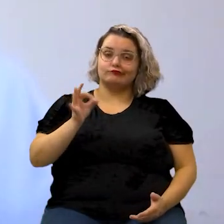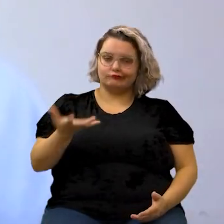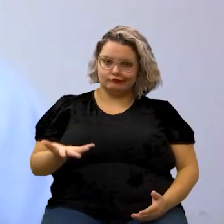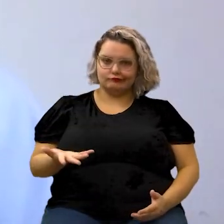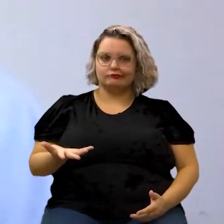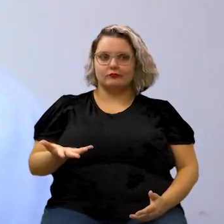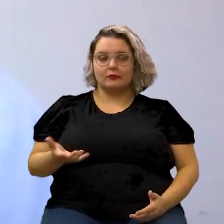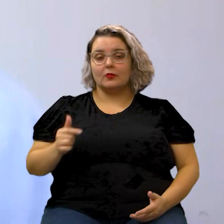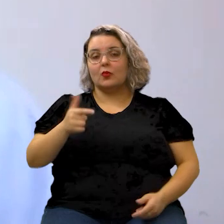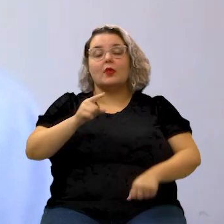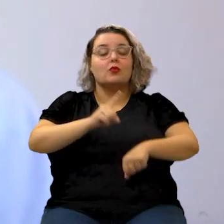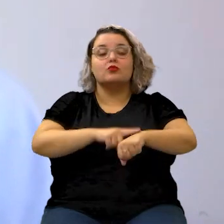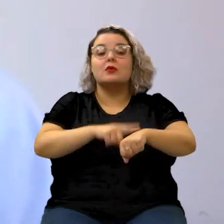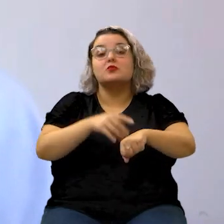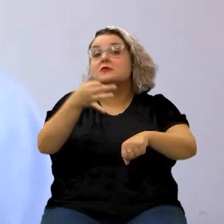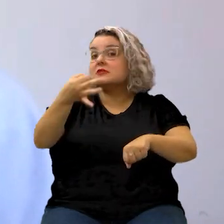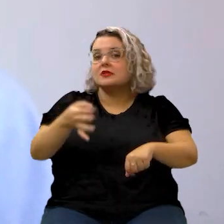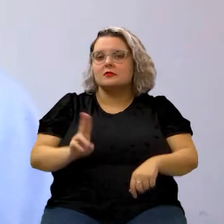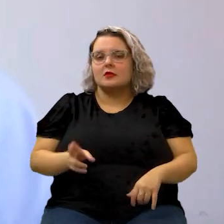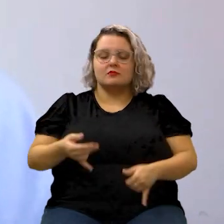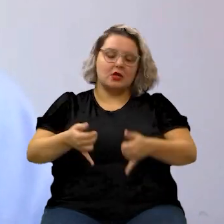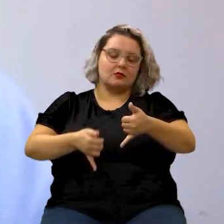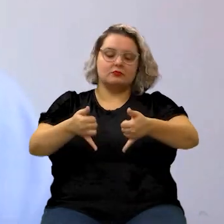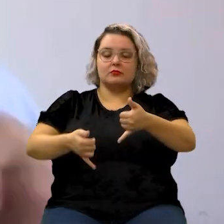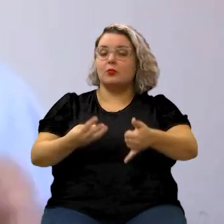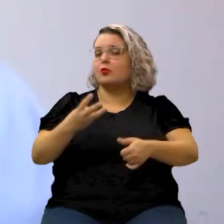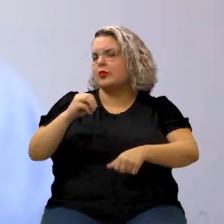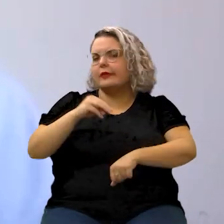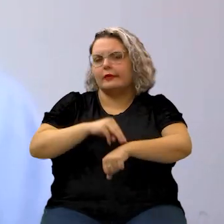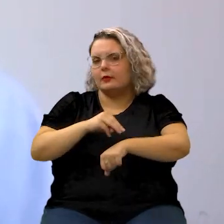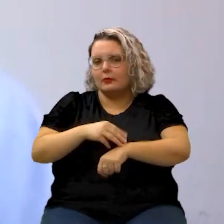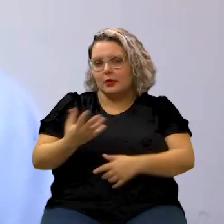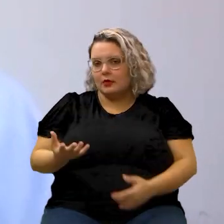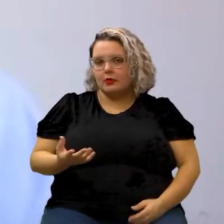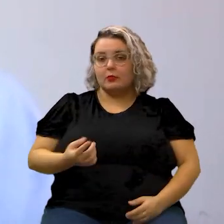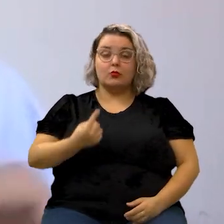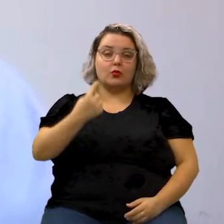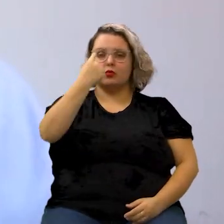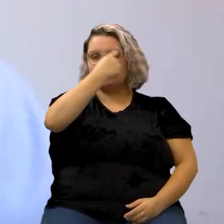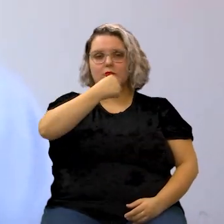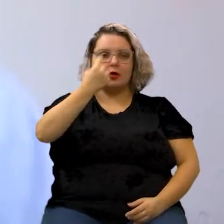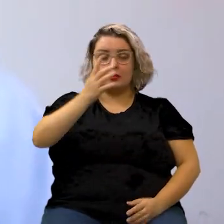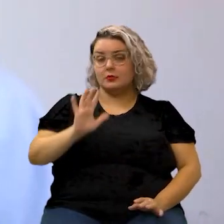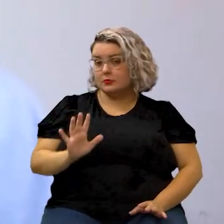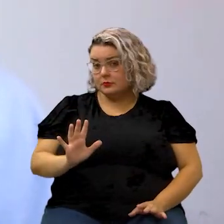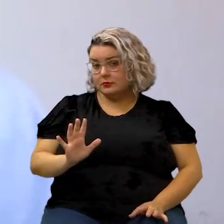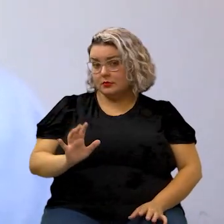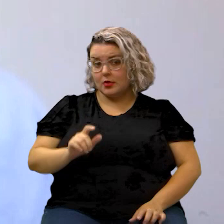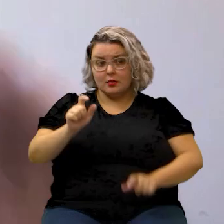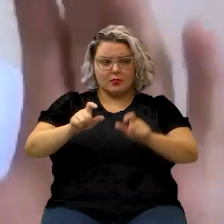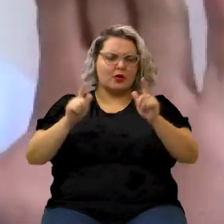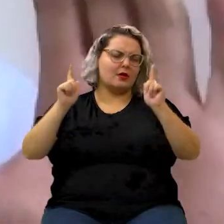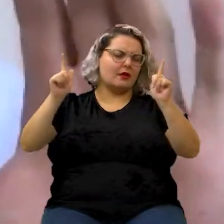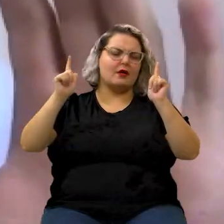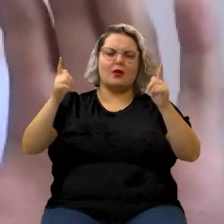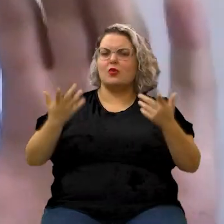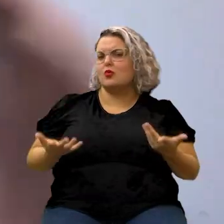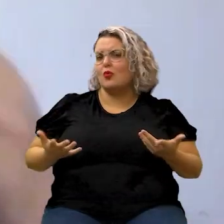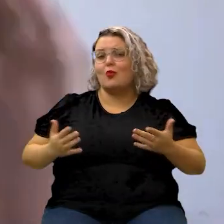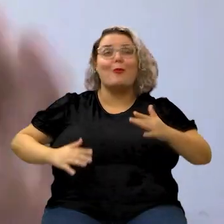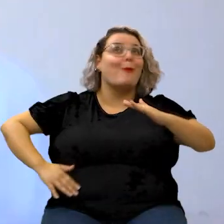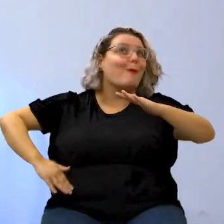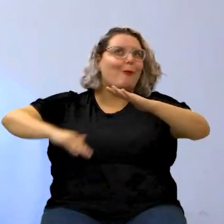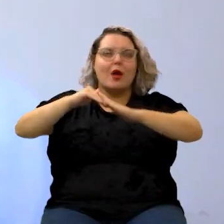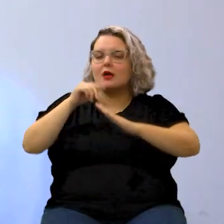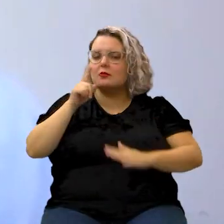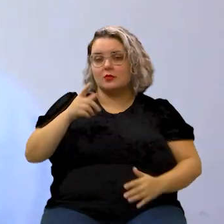tempo fechado para usar. Então, você vai usar o salto só por 30 minutos, só por 1 hora. Então, imagina, a pessoa quer curtir o carnaval o